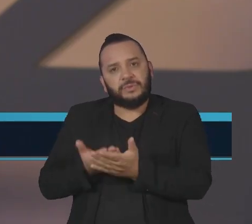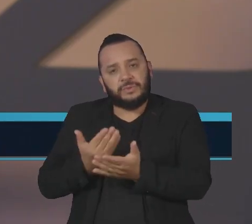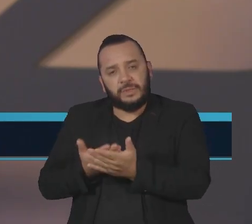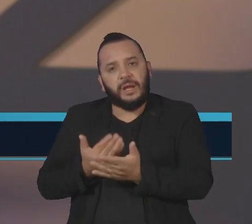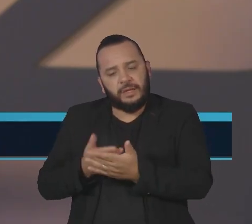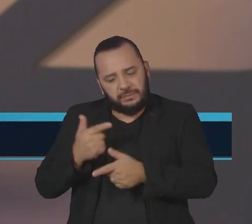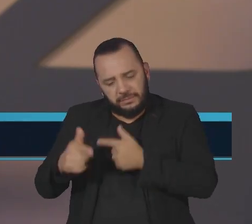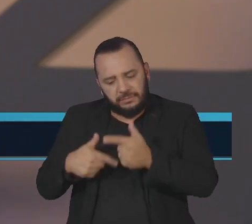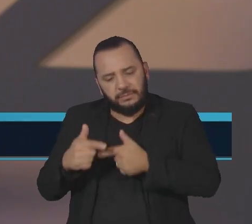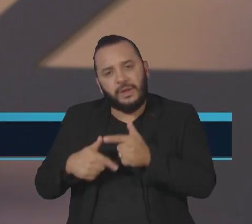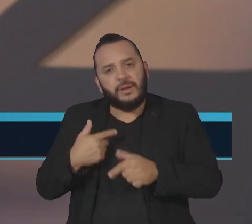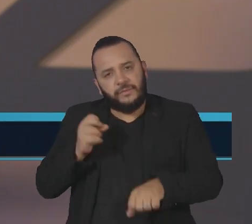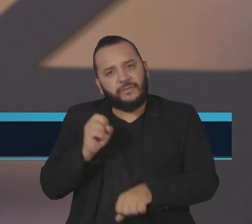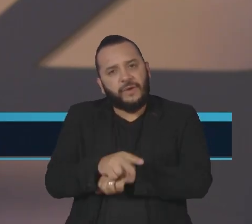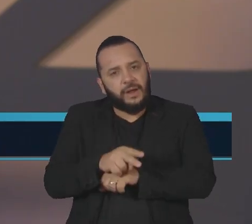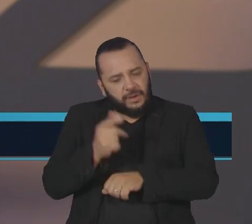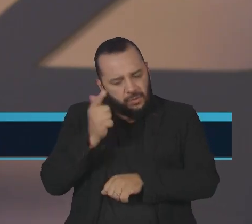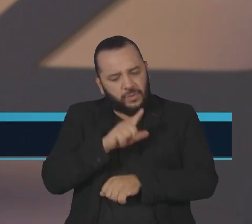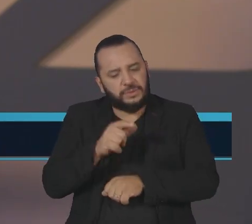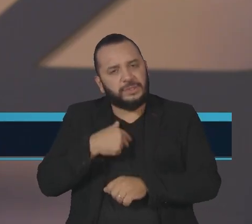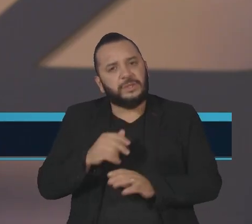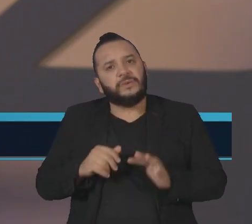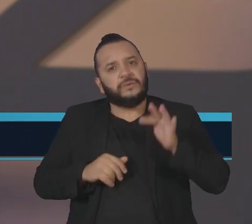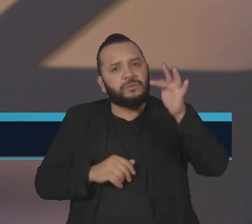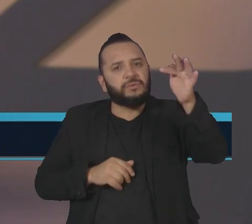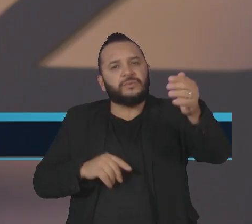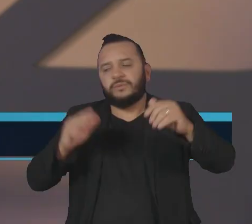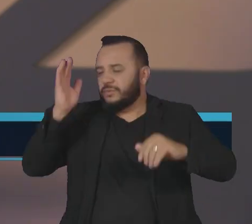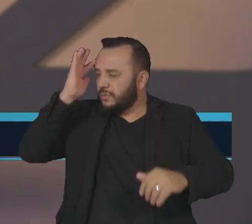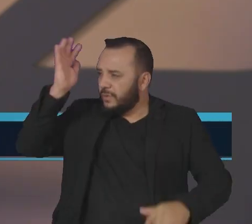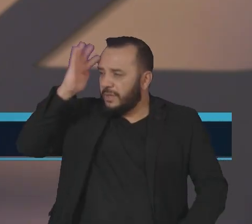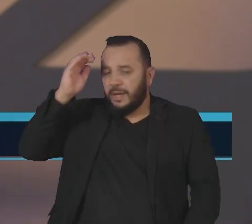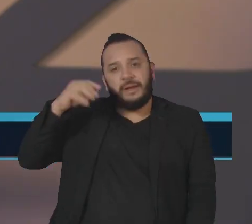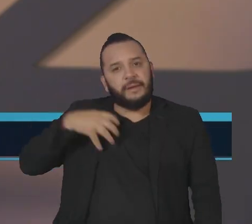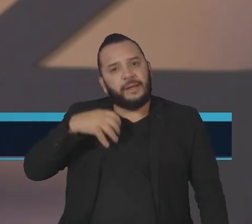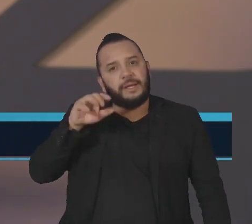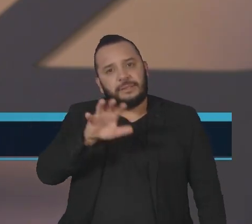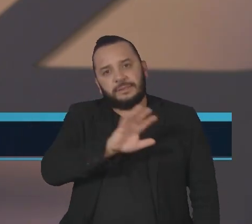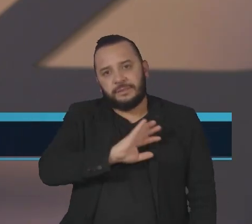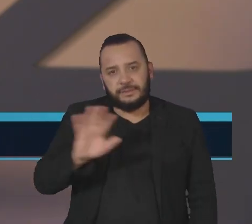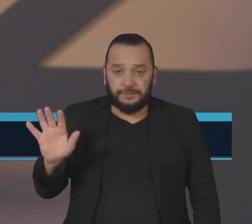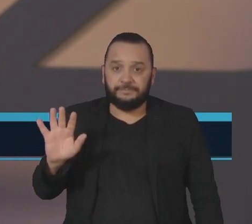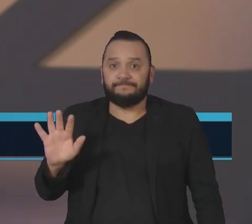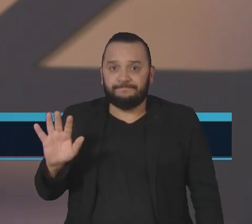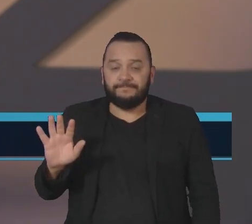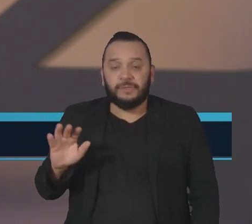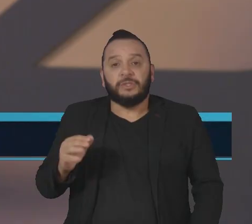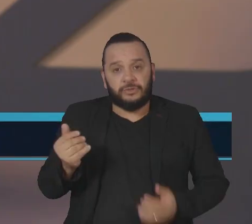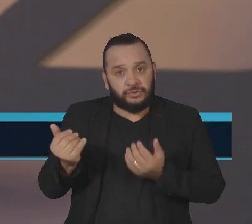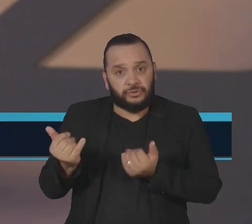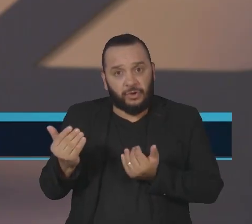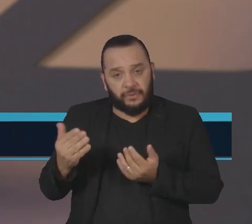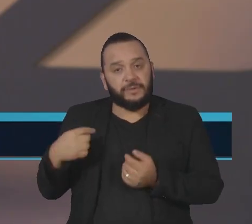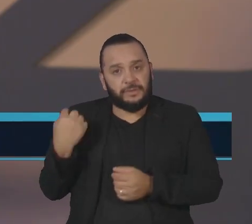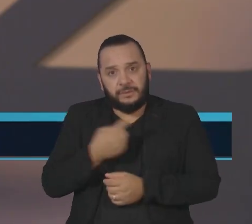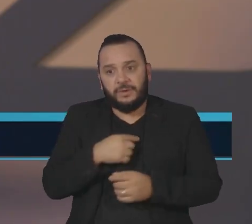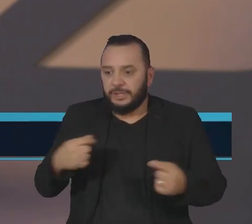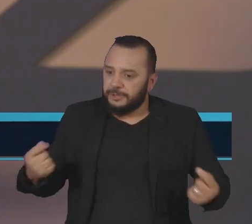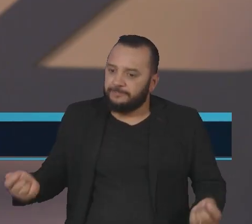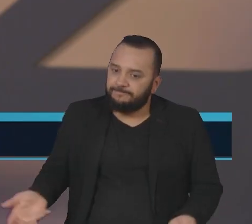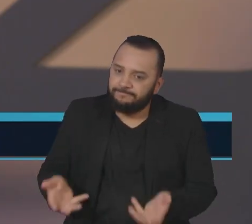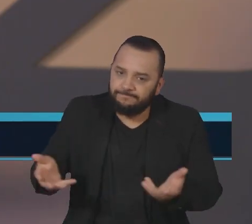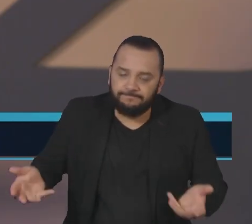para entrar no mercado de trabalho, ter futuro, sonhar futuro. Eu acho que é um pouco, não é o jovem que é neném, é a gente que precisa realmente dar uma alternativa